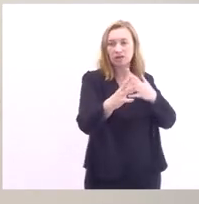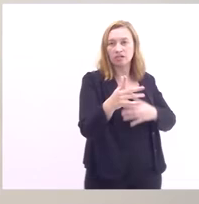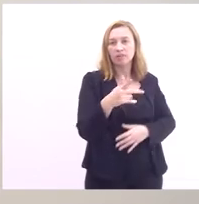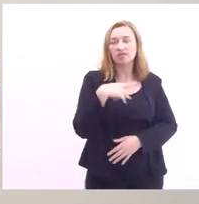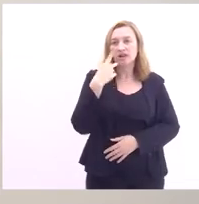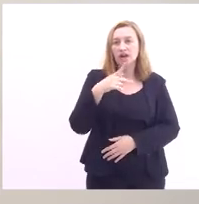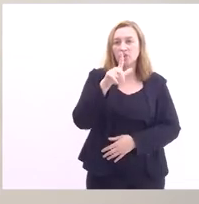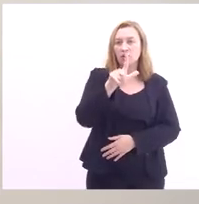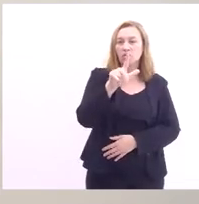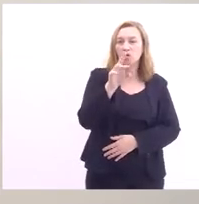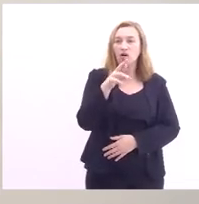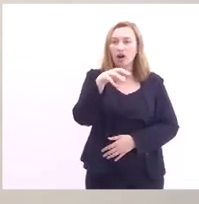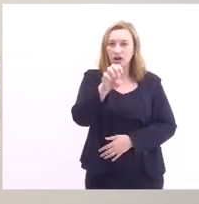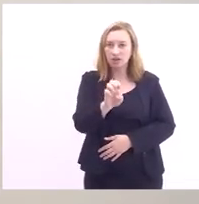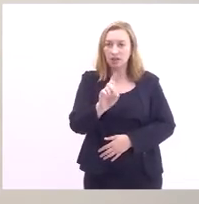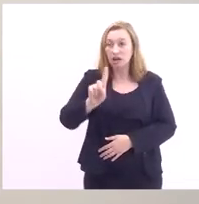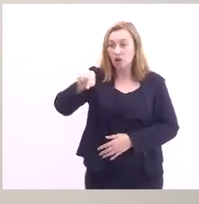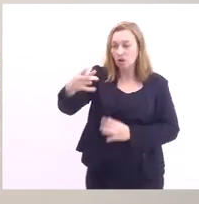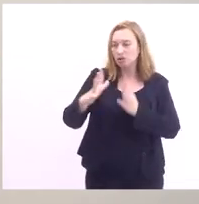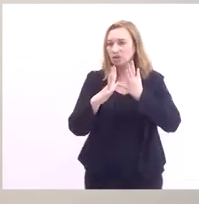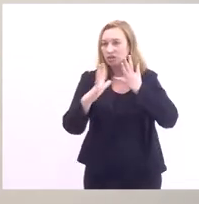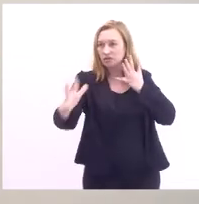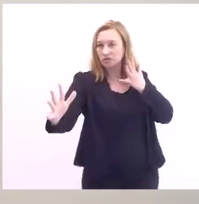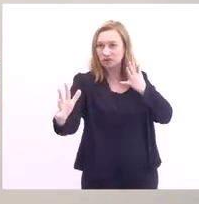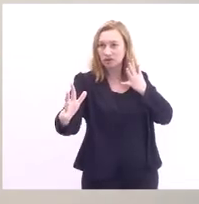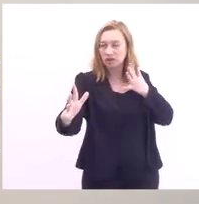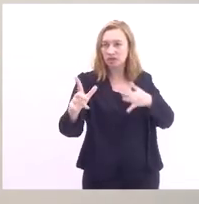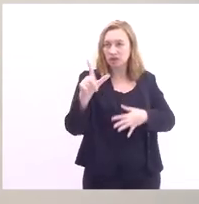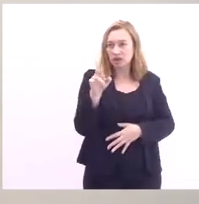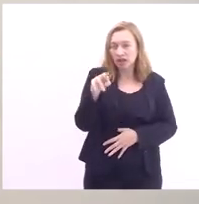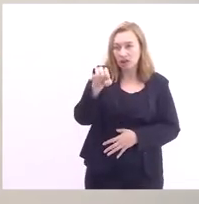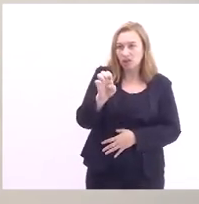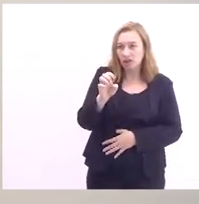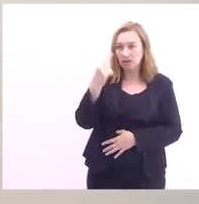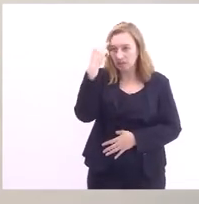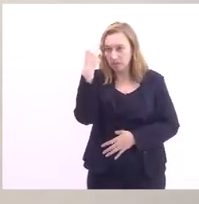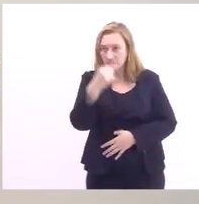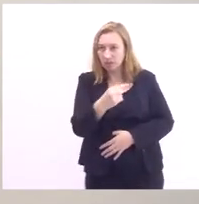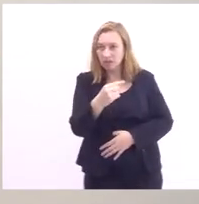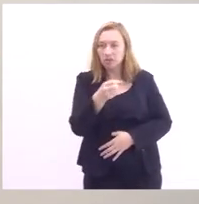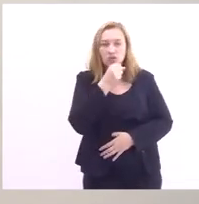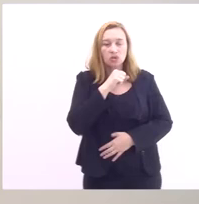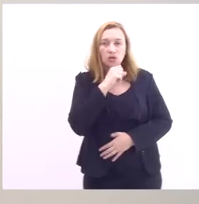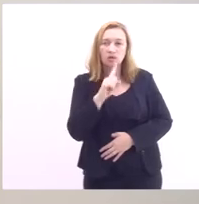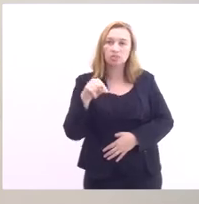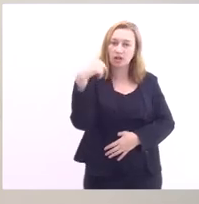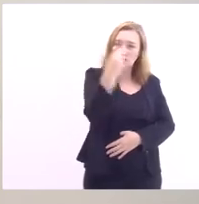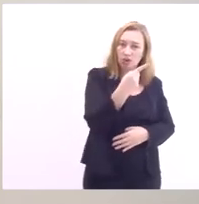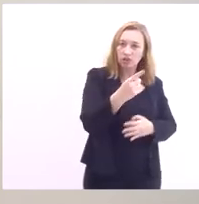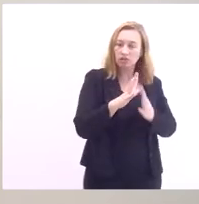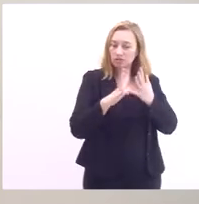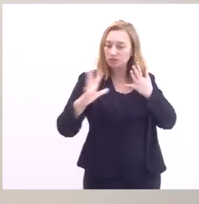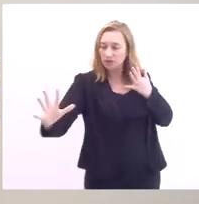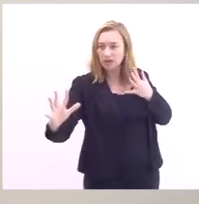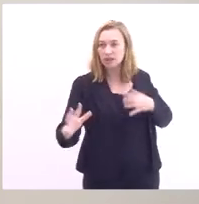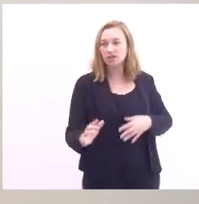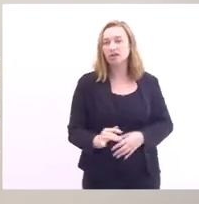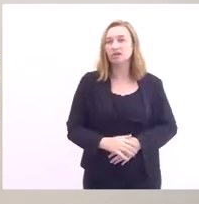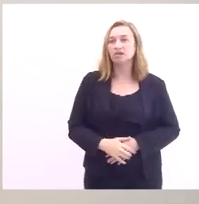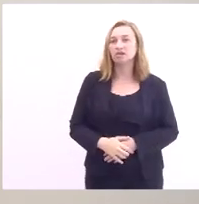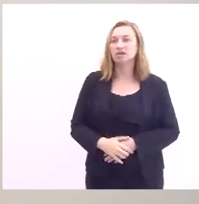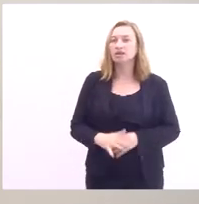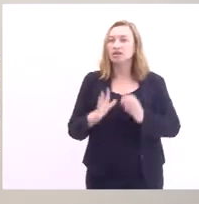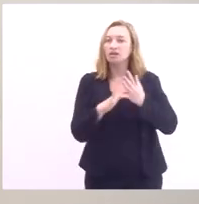Lohane. Outra fila que a Lohane ia mandando os idosos para outra fila. E a outra fila